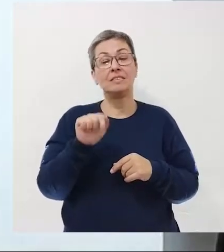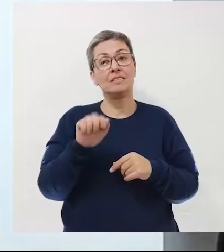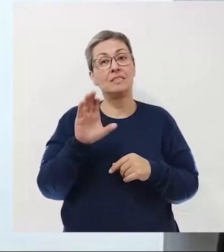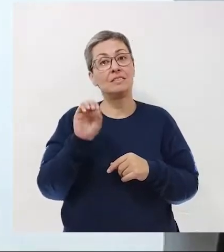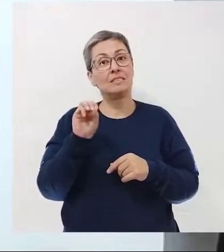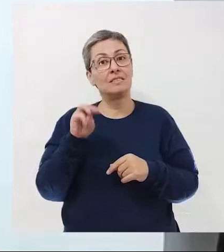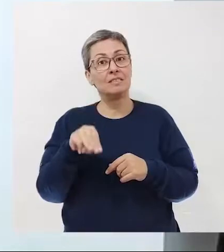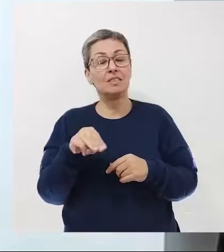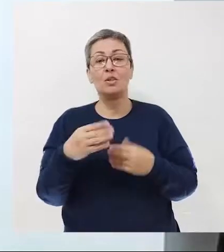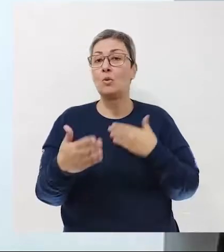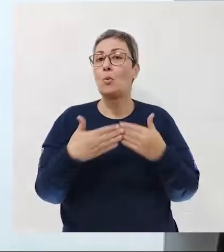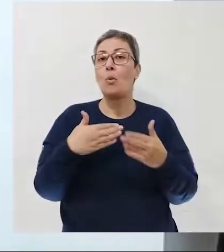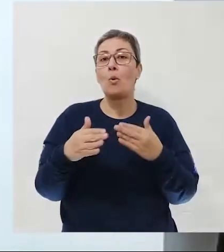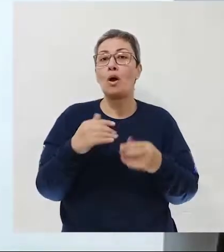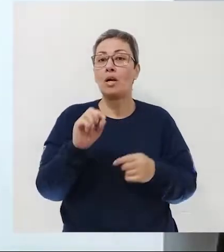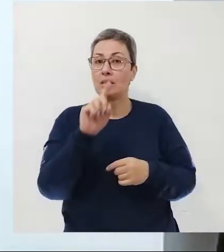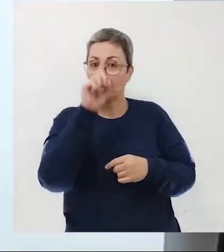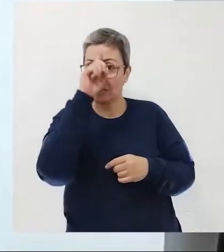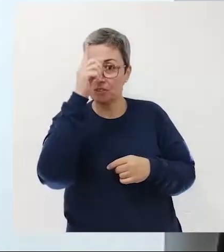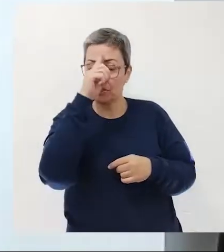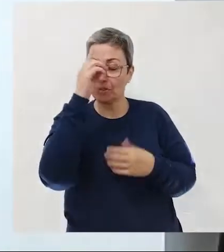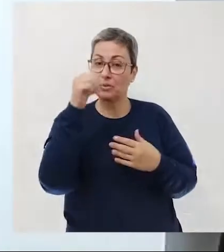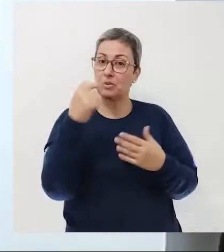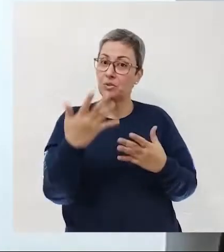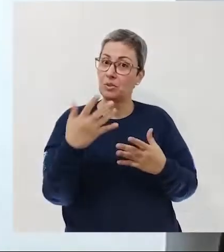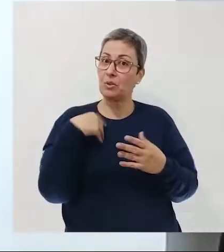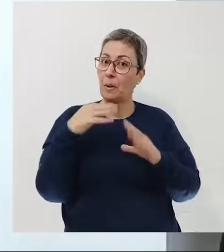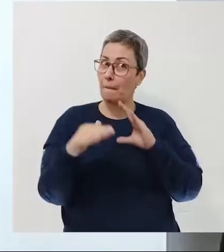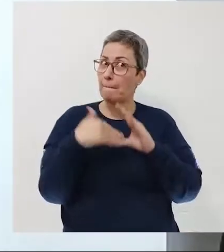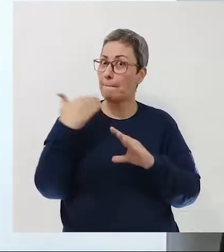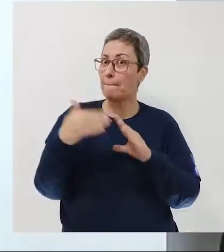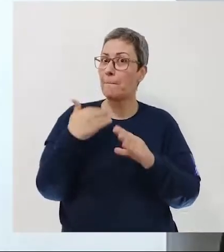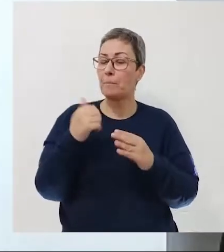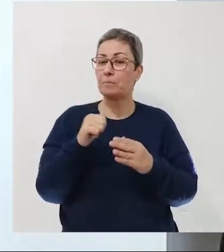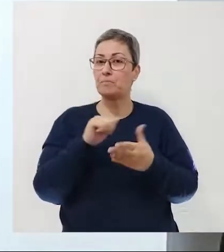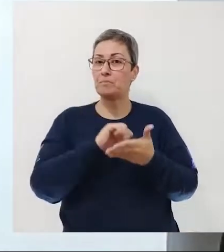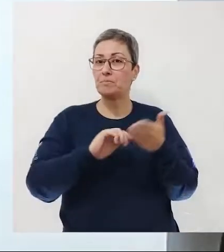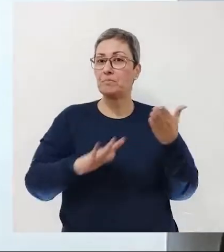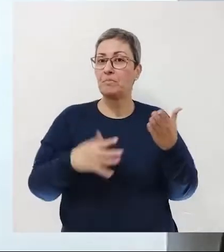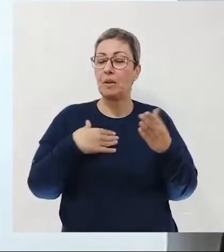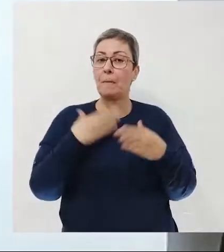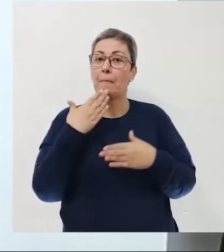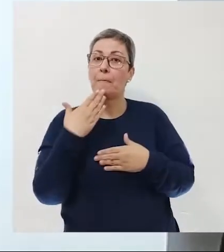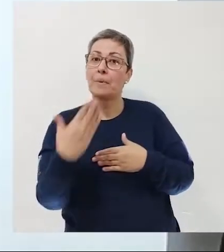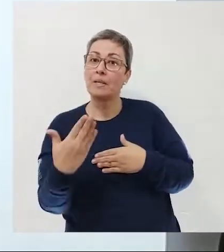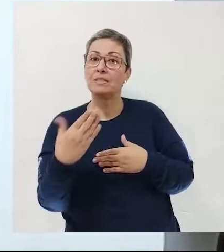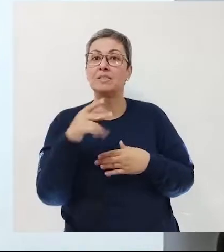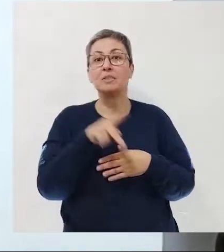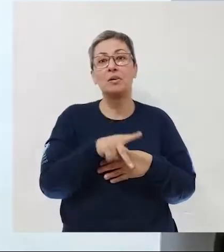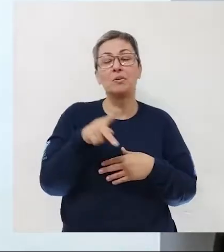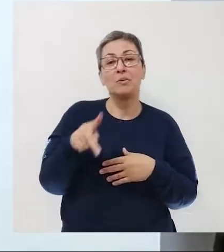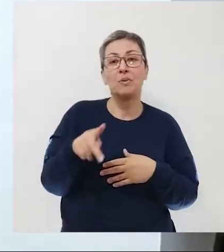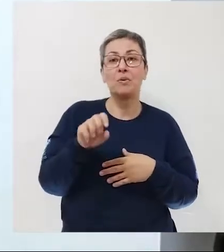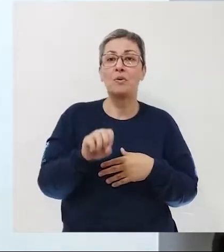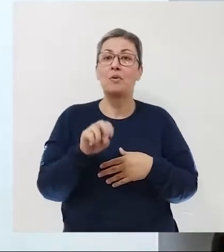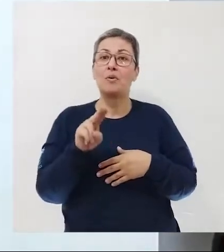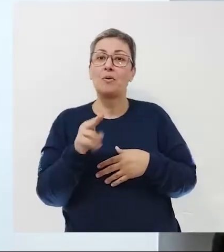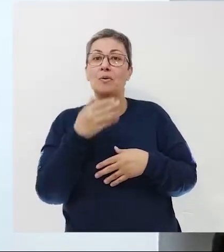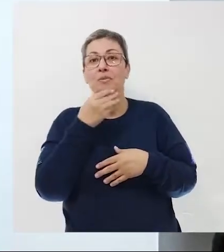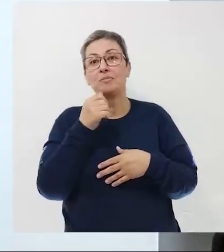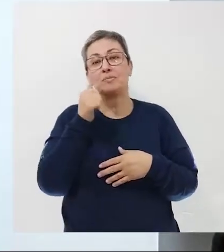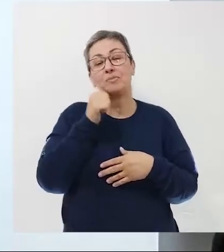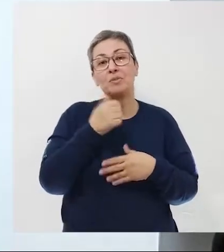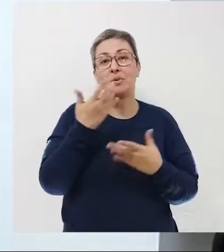ejaguarulhos.doep@gmail.com. Qualquer dúvida enquanto enviar a sua atividade, procure seu professor ou a